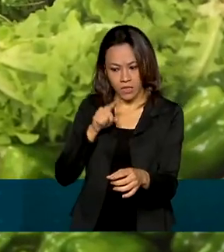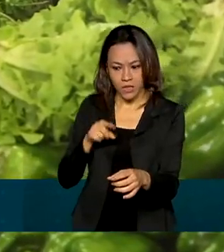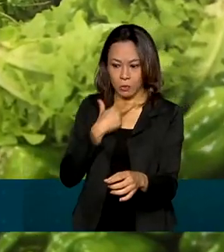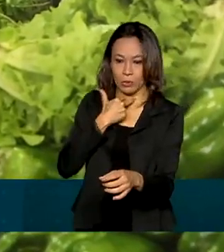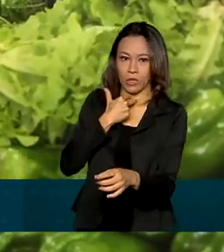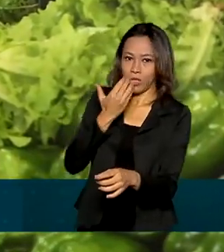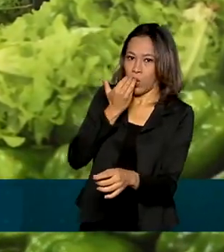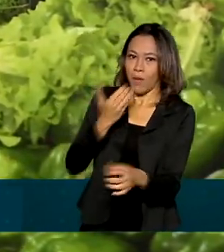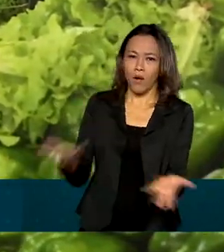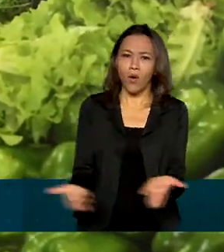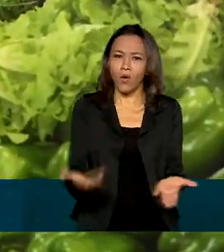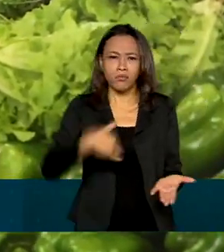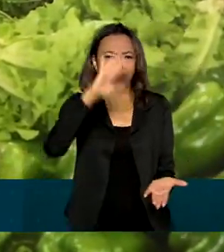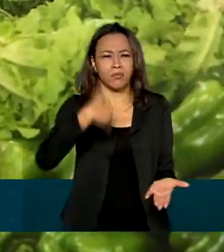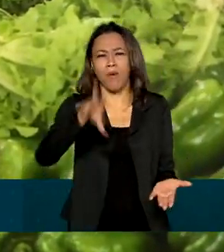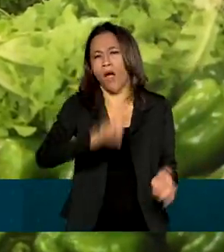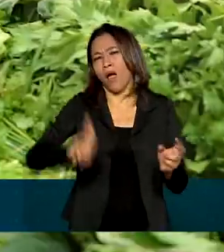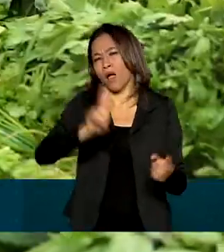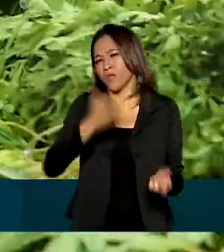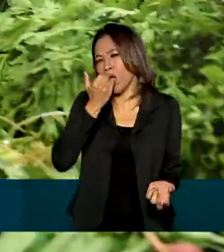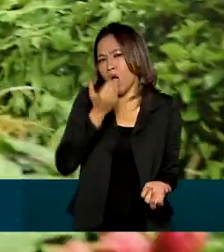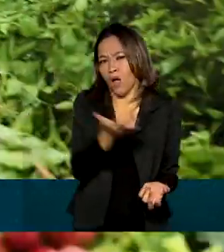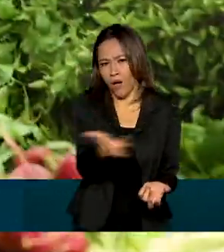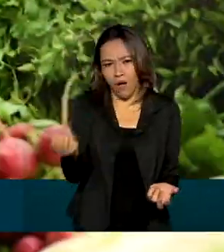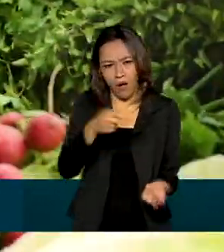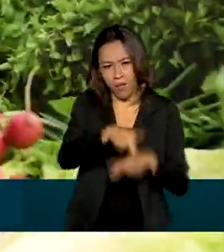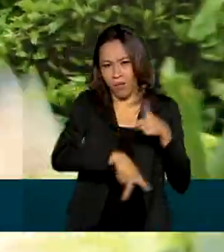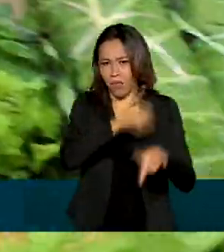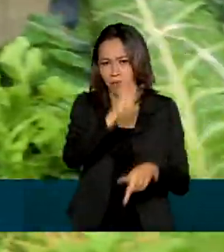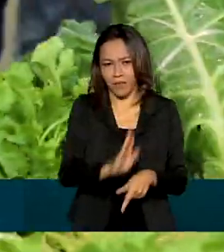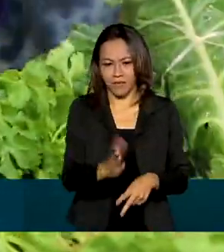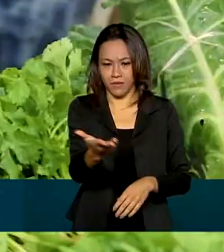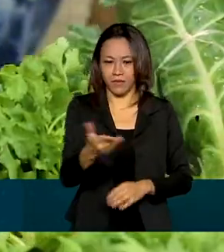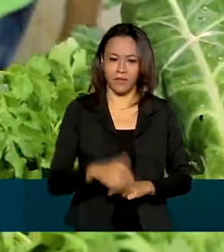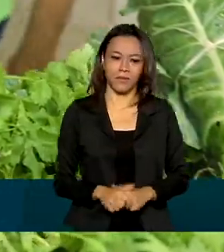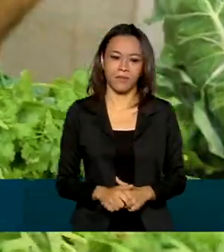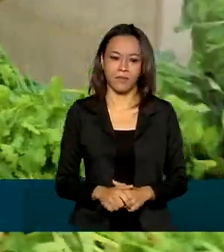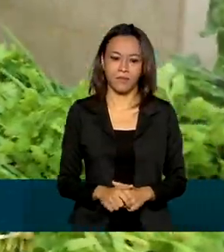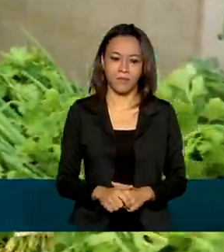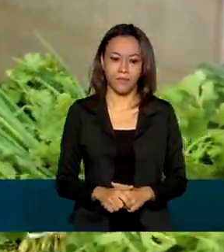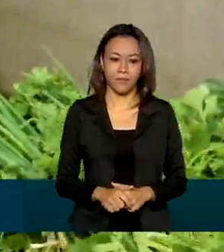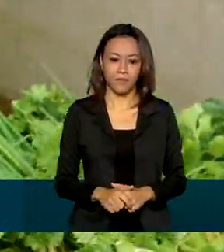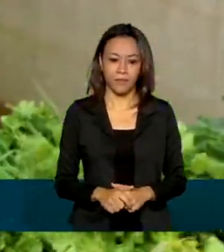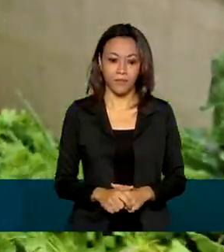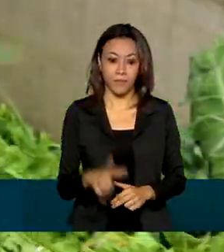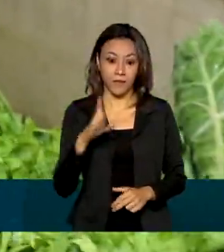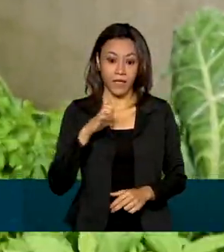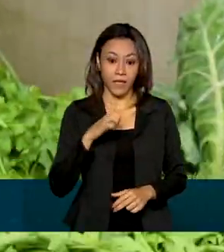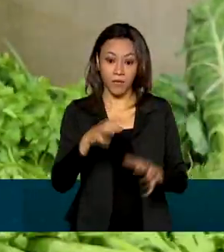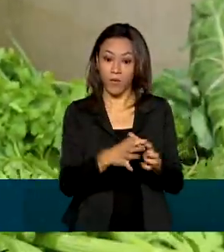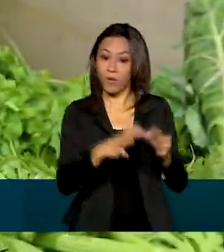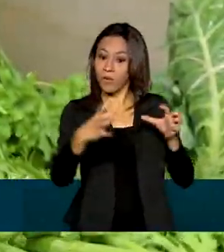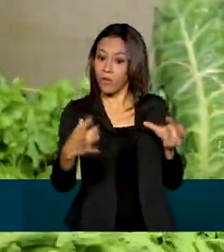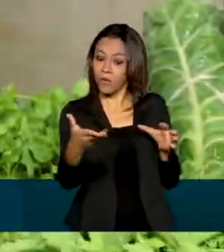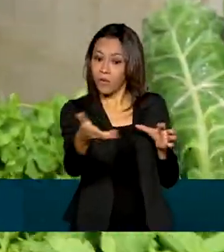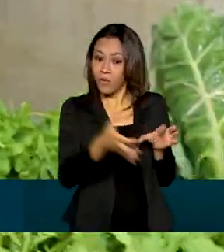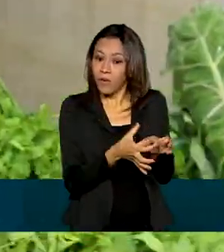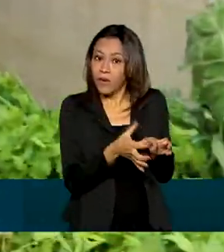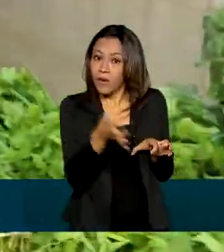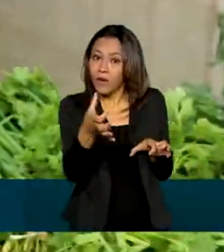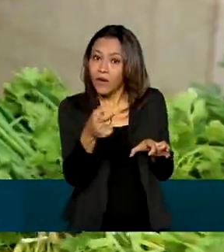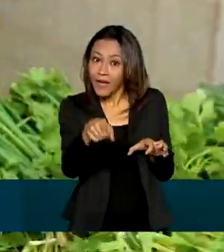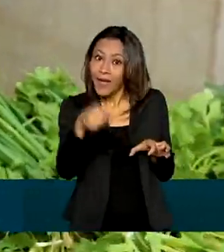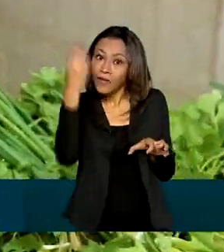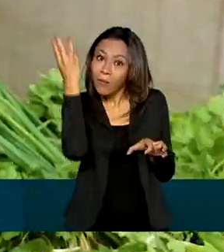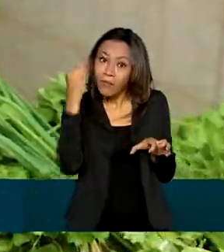Hoje é um dos vegetais mais consumidos pelos brasileiros. Ah! Aqui tem uma punk típica